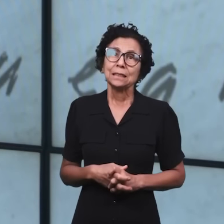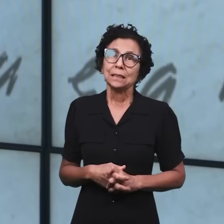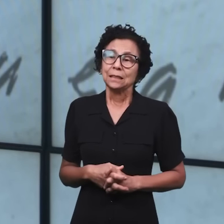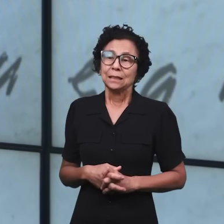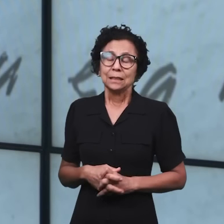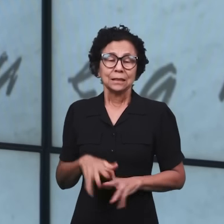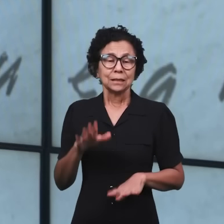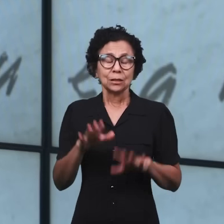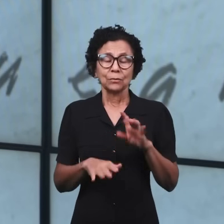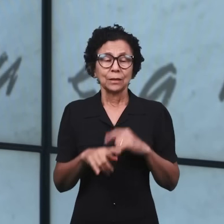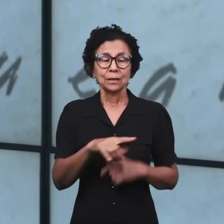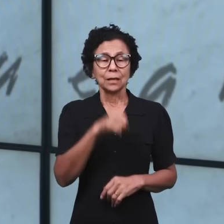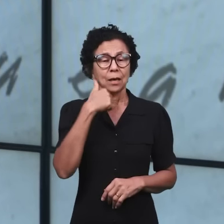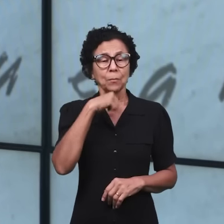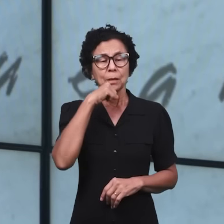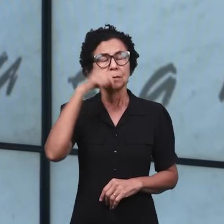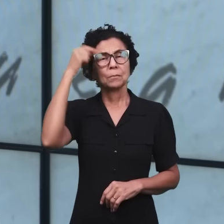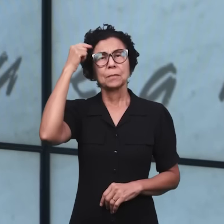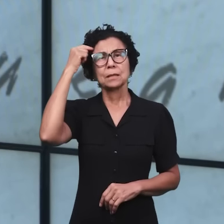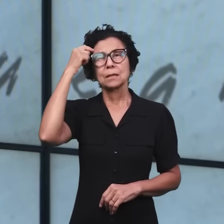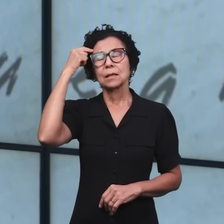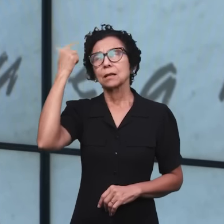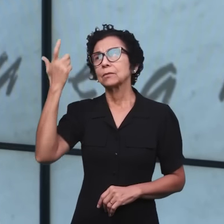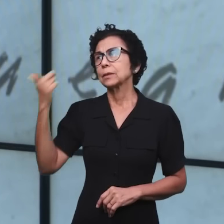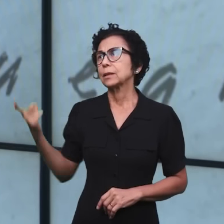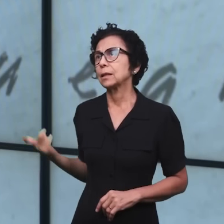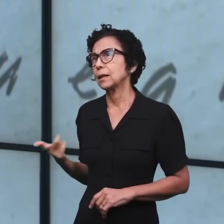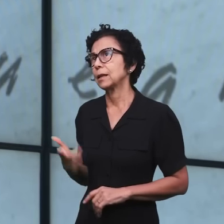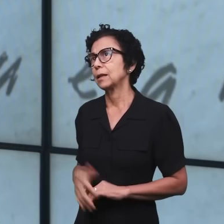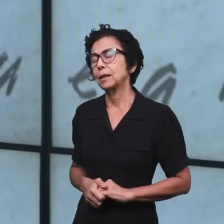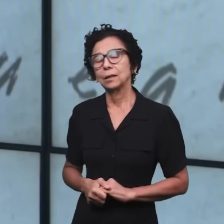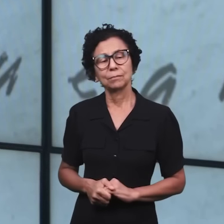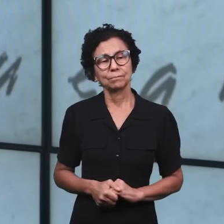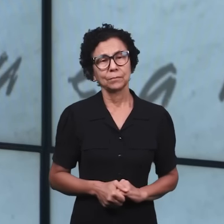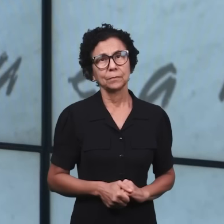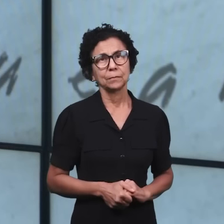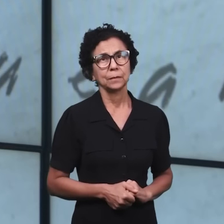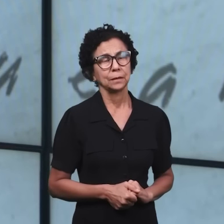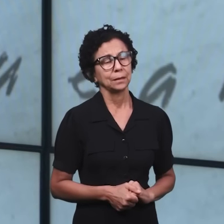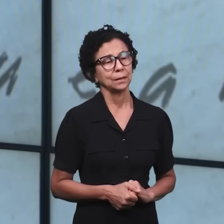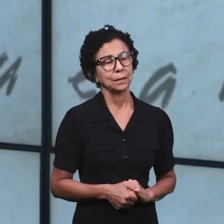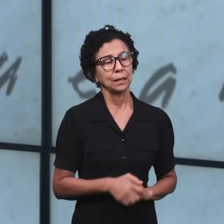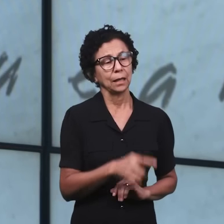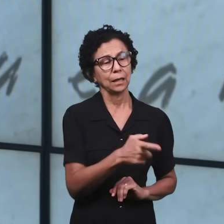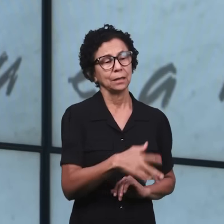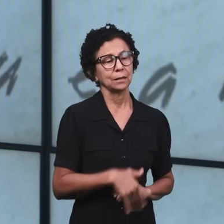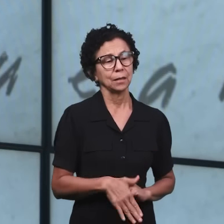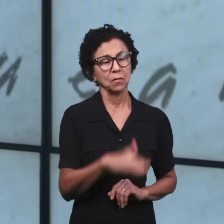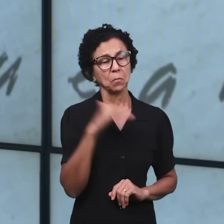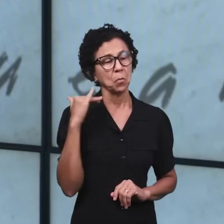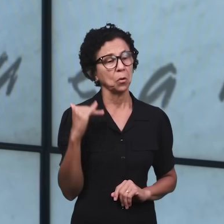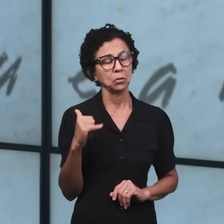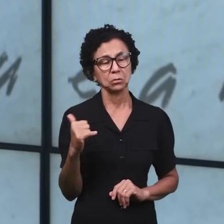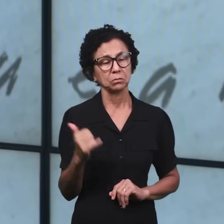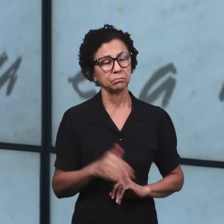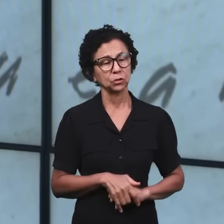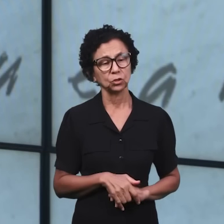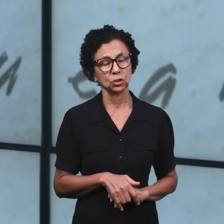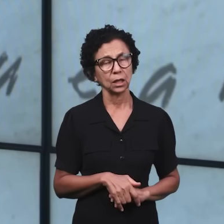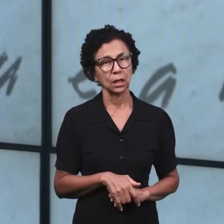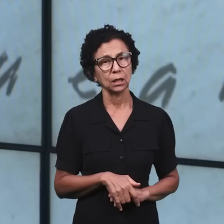dela, e qualquer um de nós, eles já estavam prestes a sair da cidade. Ou seja, o